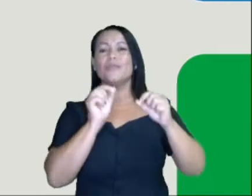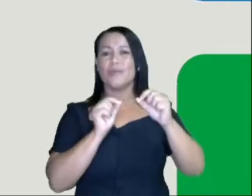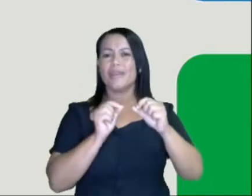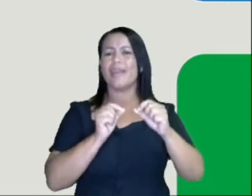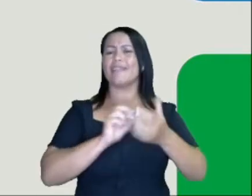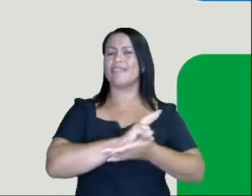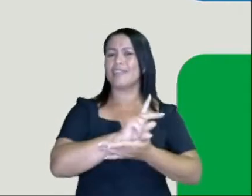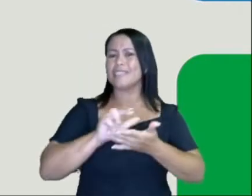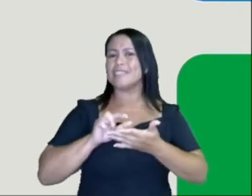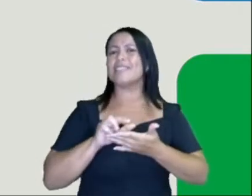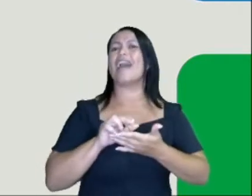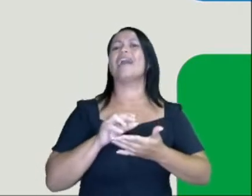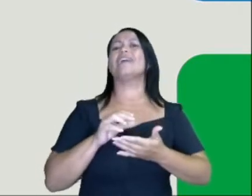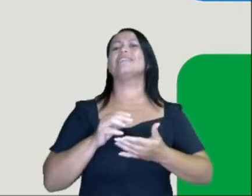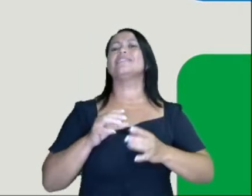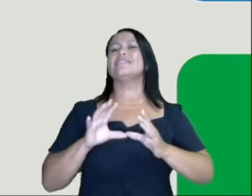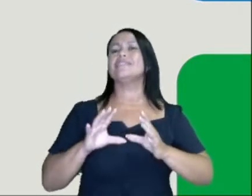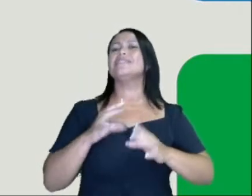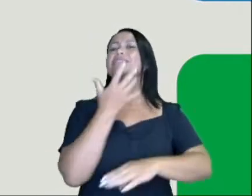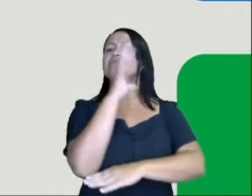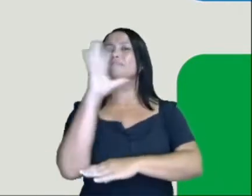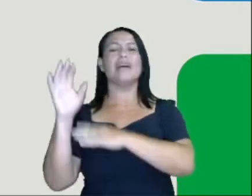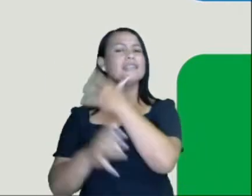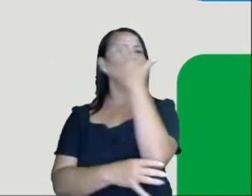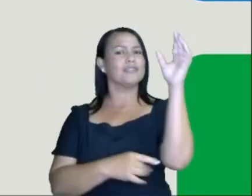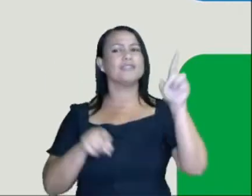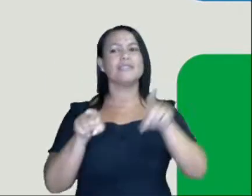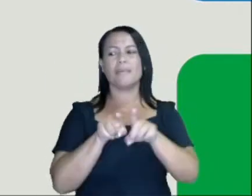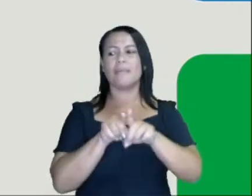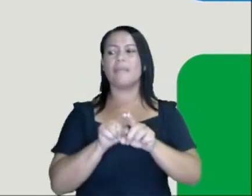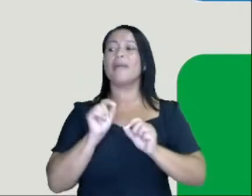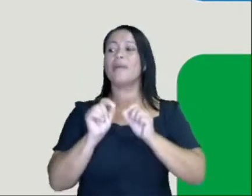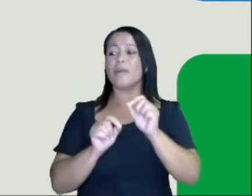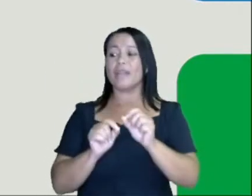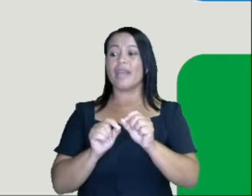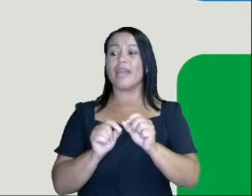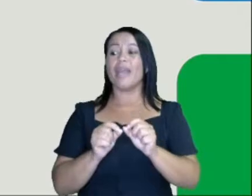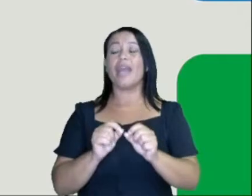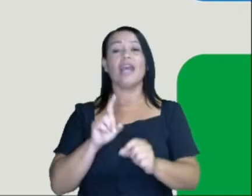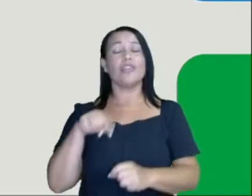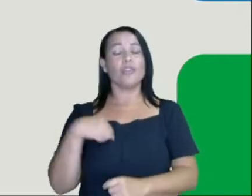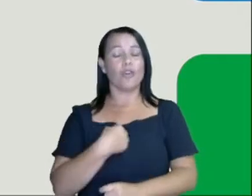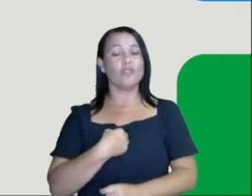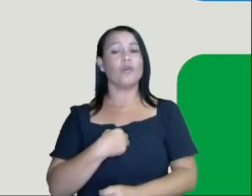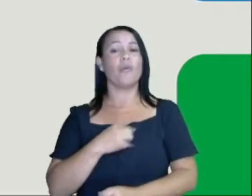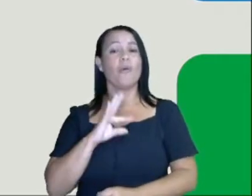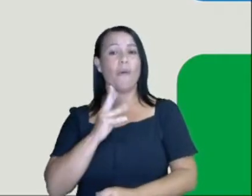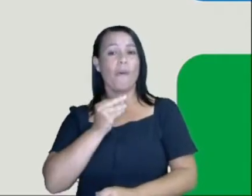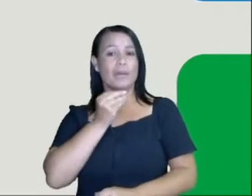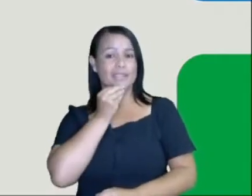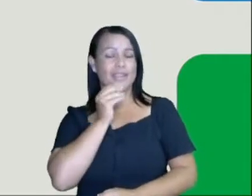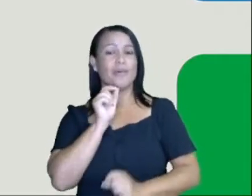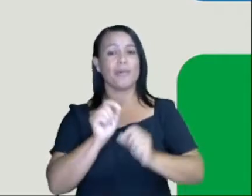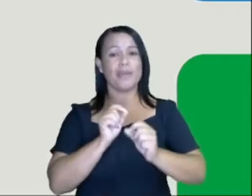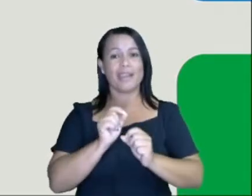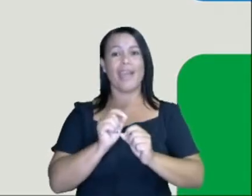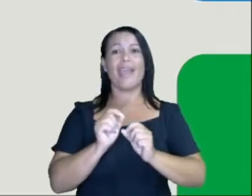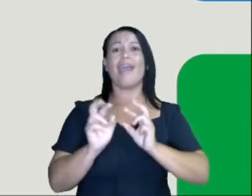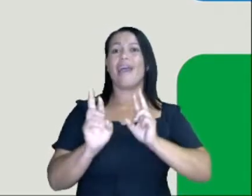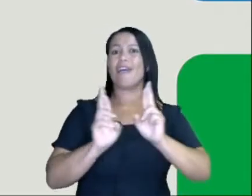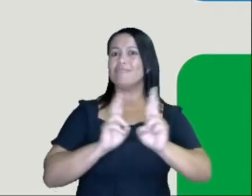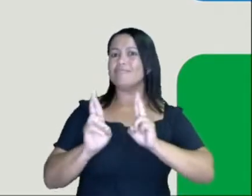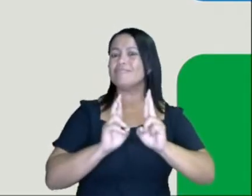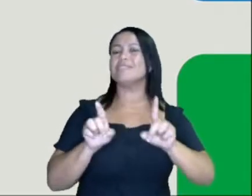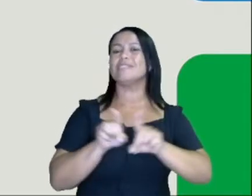ecossistemas, fenômenos naturais e impactos ambientais. E nossa habilidade é reconhecer a interferência de relações ecológicas harmônicas e